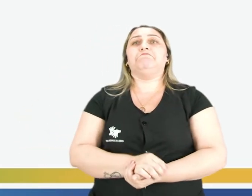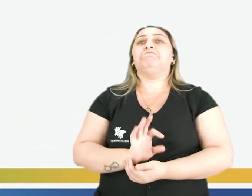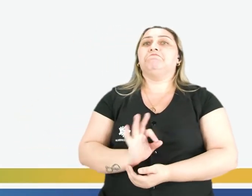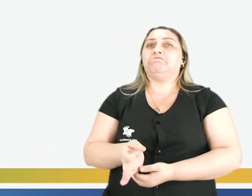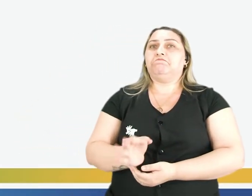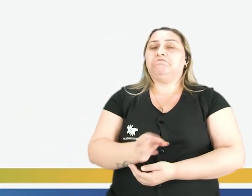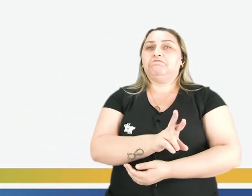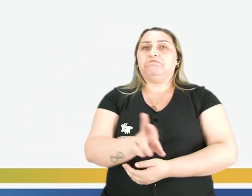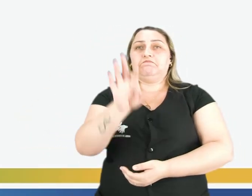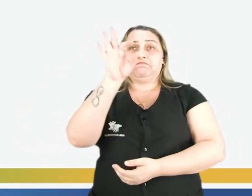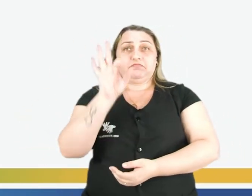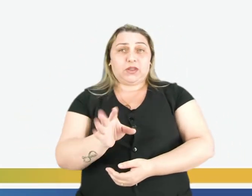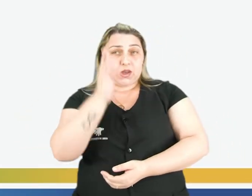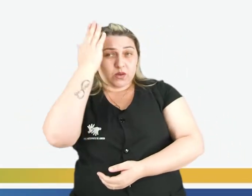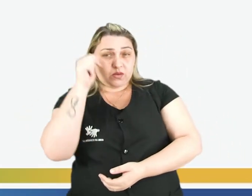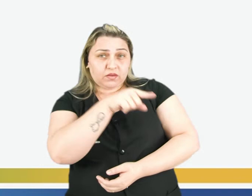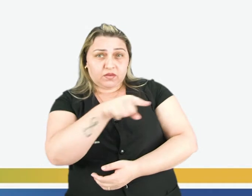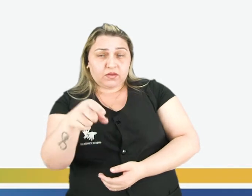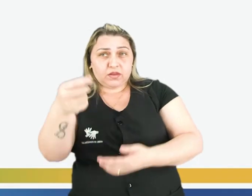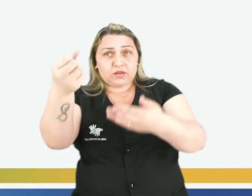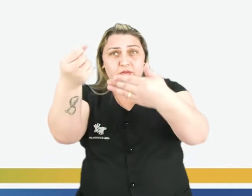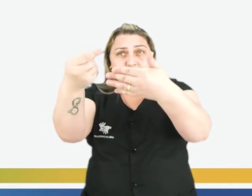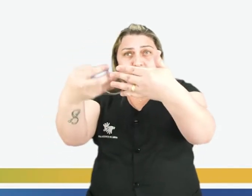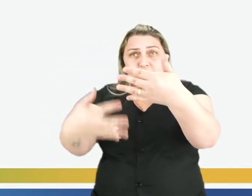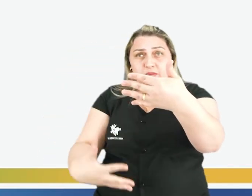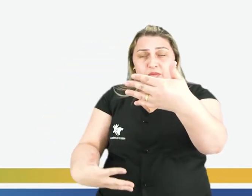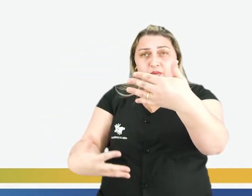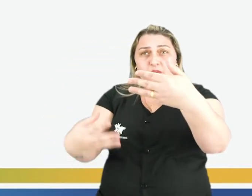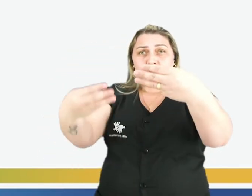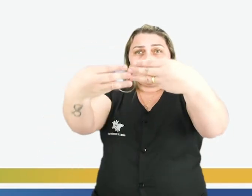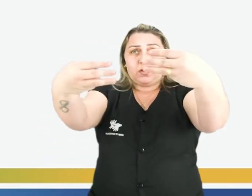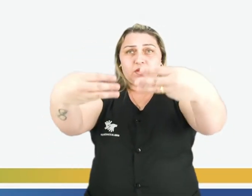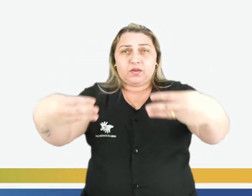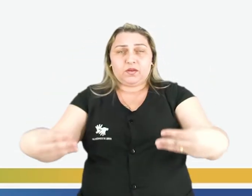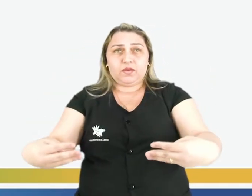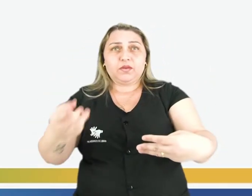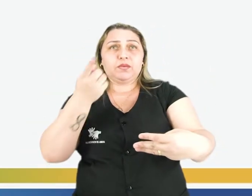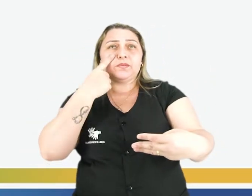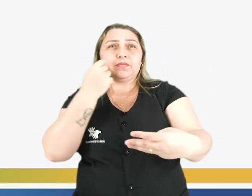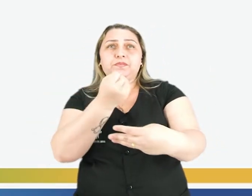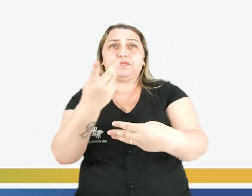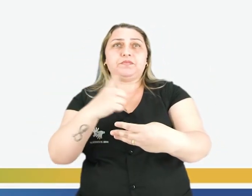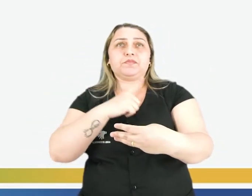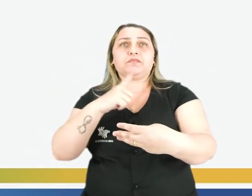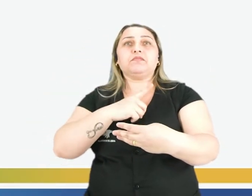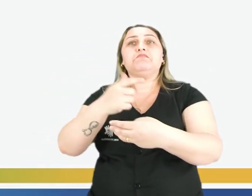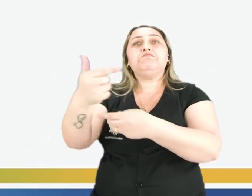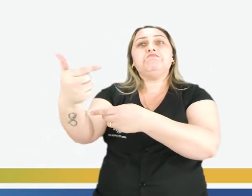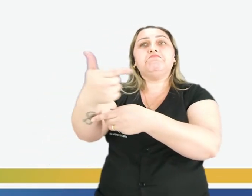Isso, eu sei que você contou, não foi? Você contou alguns versos. Vamos ver quantos tem?